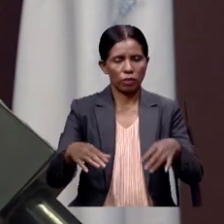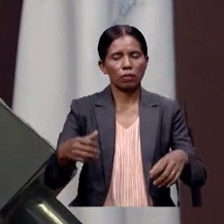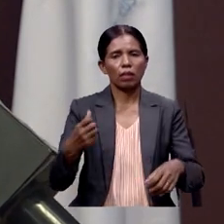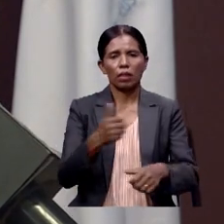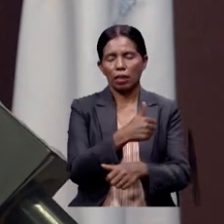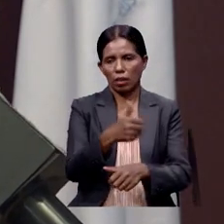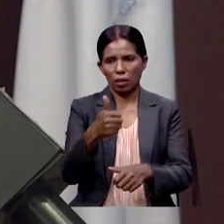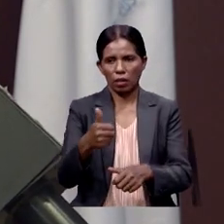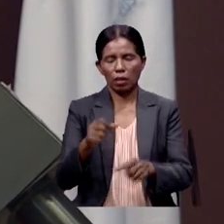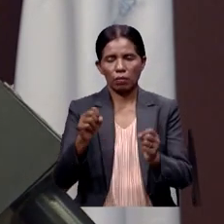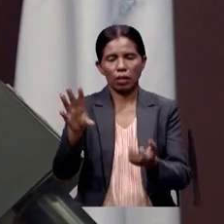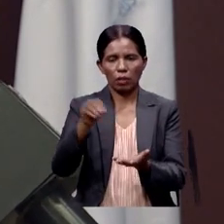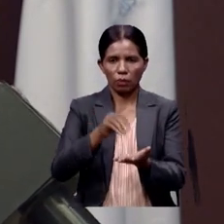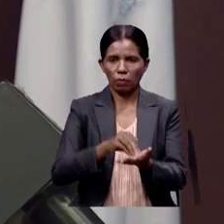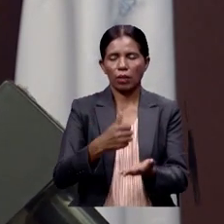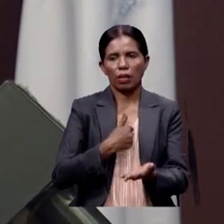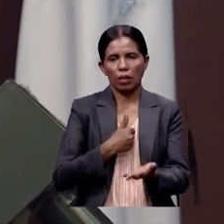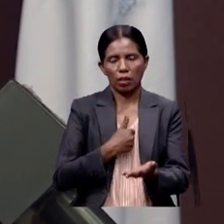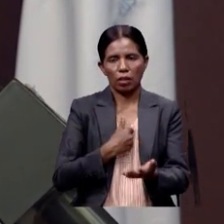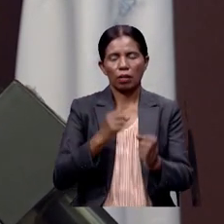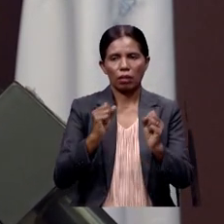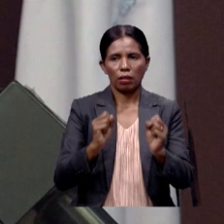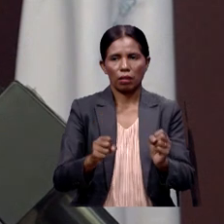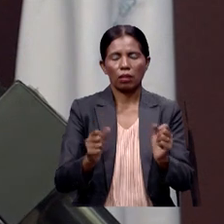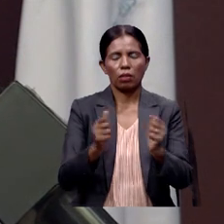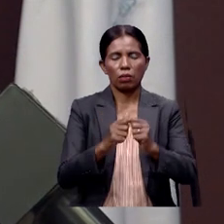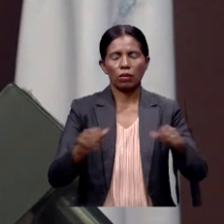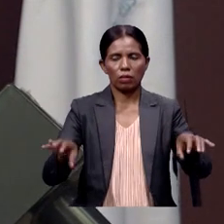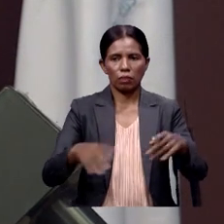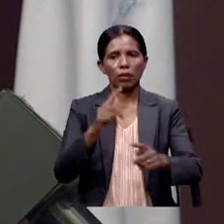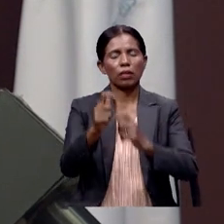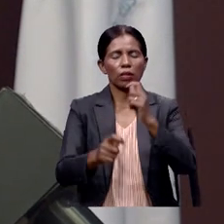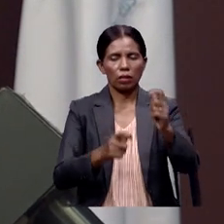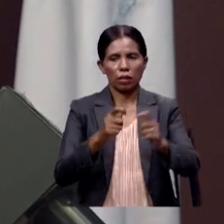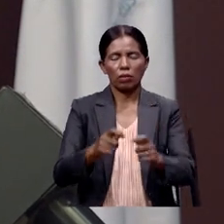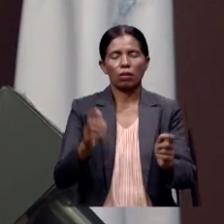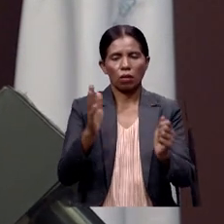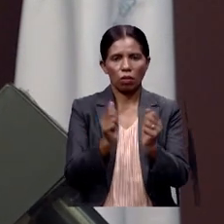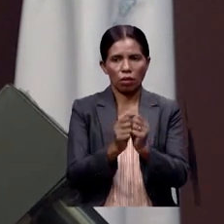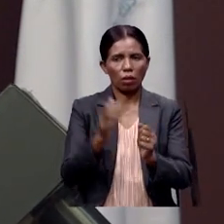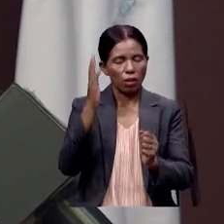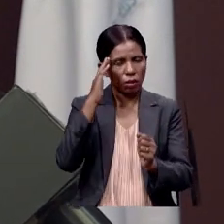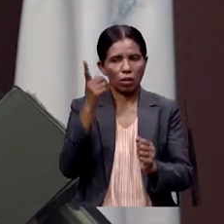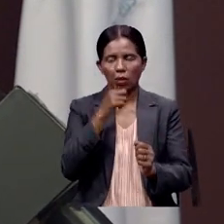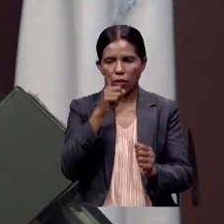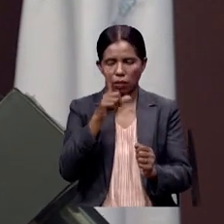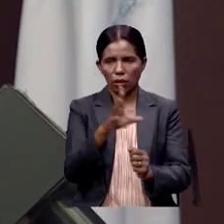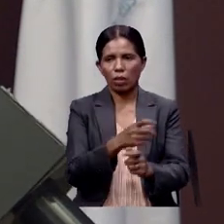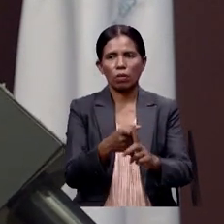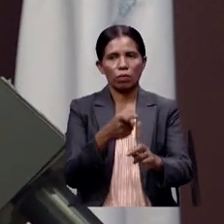ver a adaptação, para ver familiarizar o sistema, o conhecimentos, a língua,